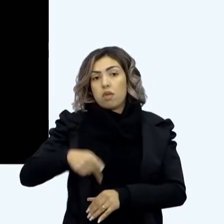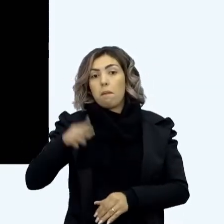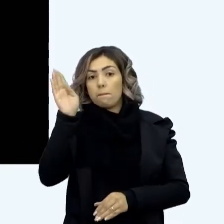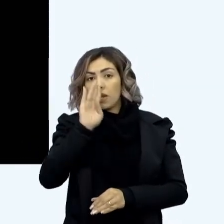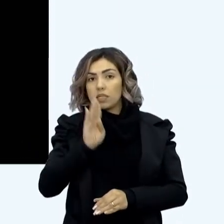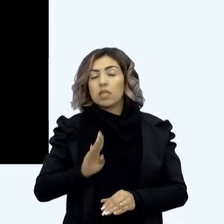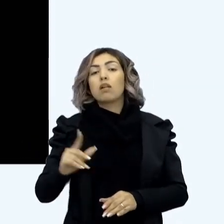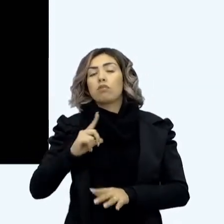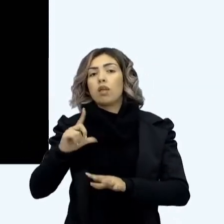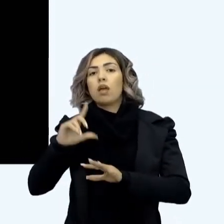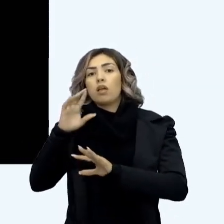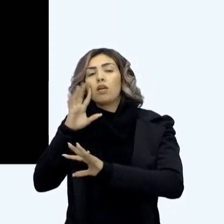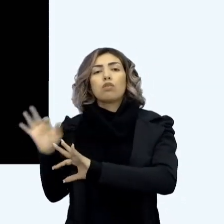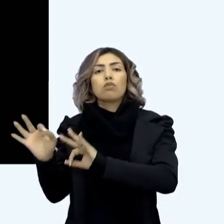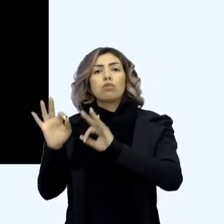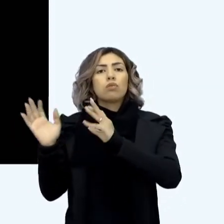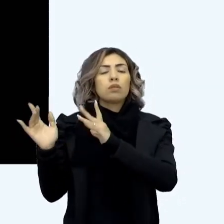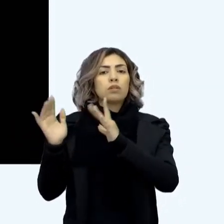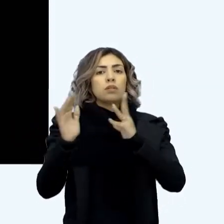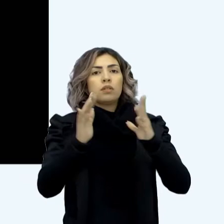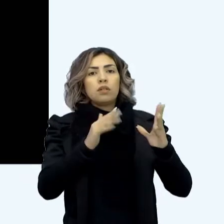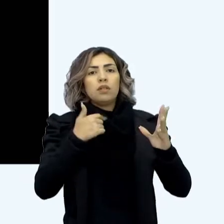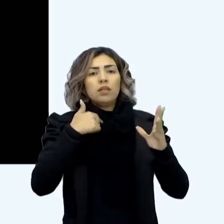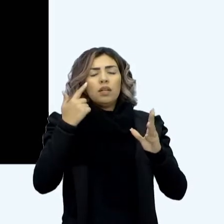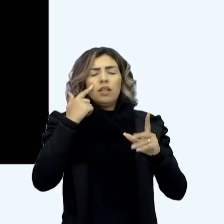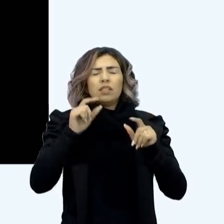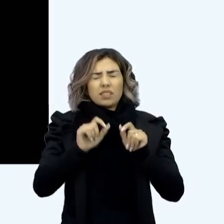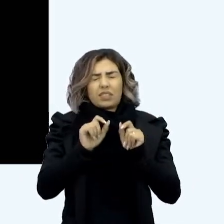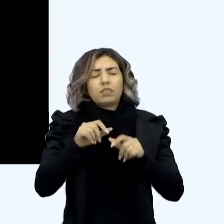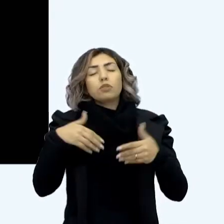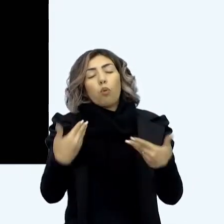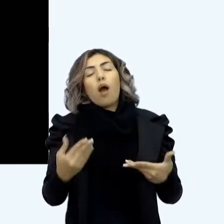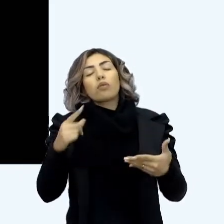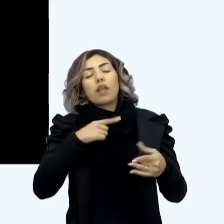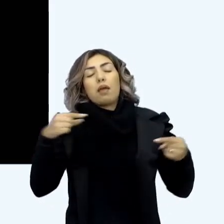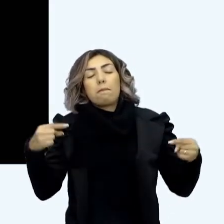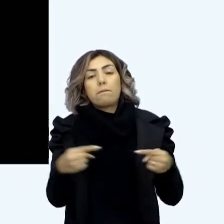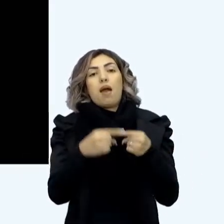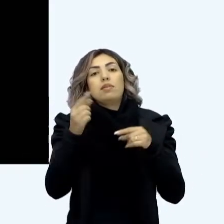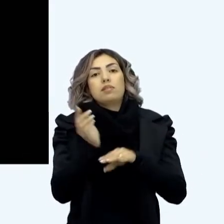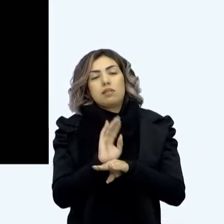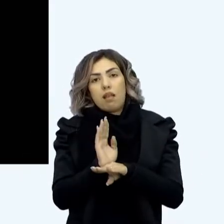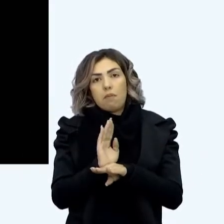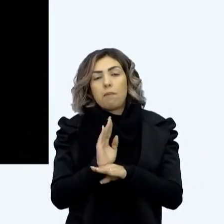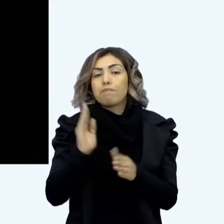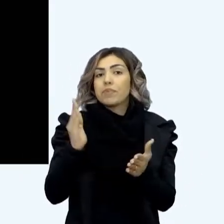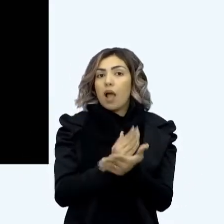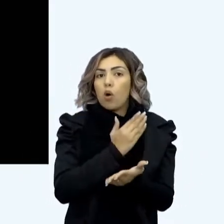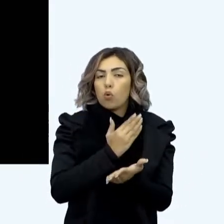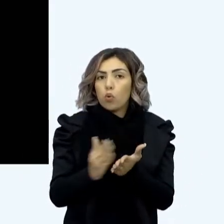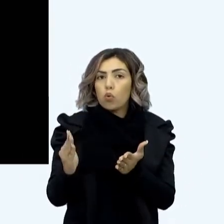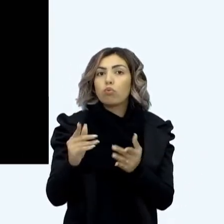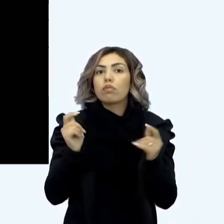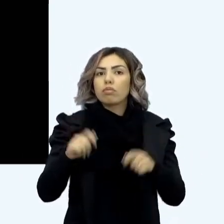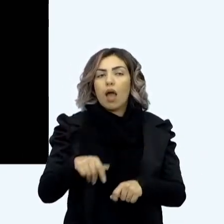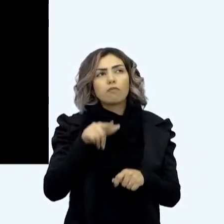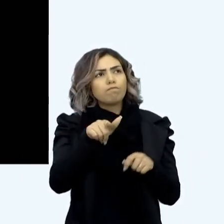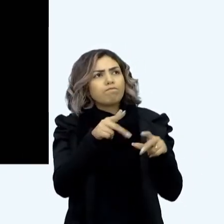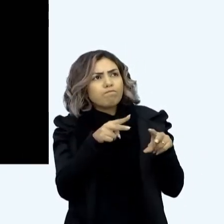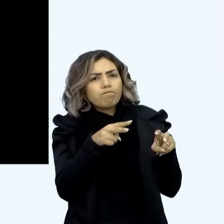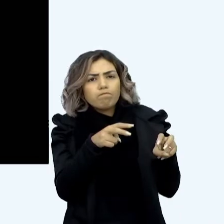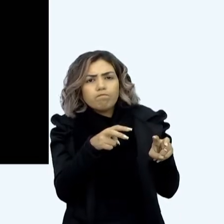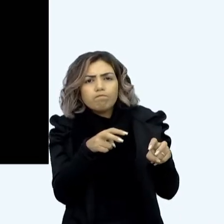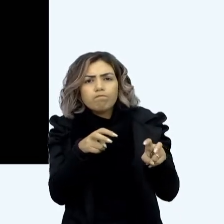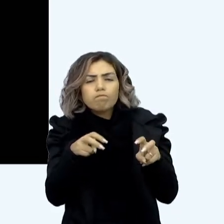sessões quais tratavam ou refletiam sobre o próprio cinema. Algumas coisas podem ser observadas além